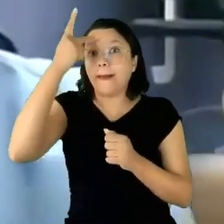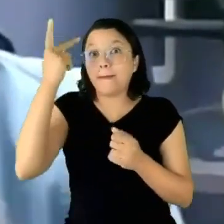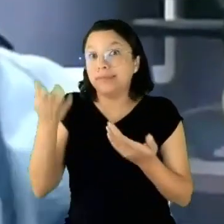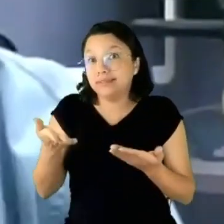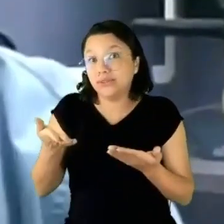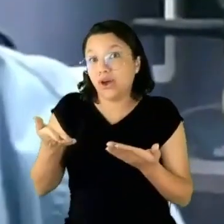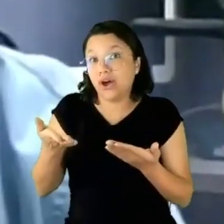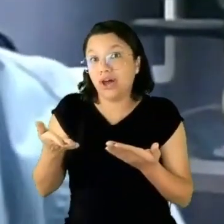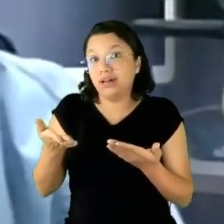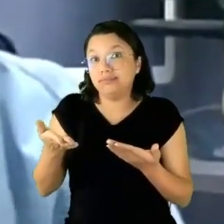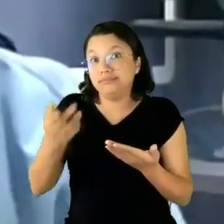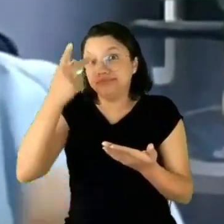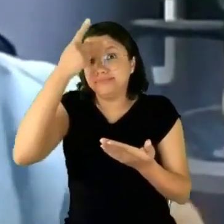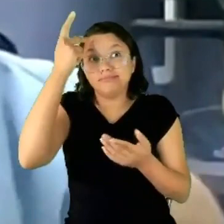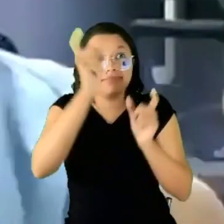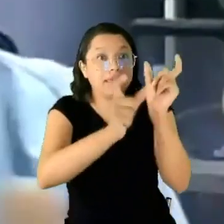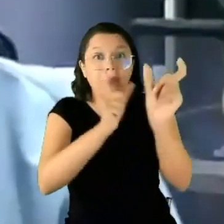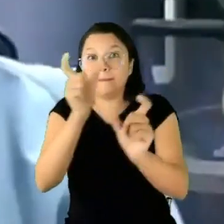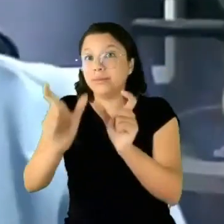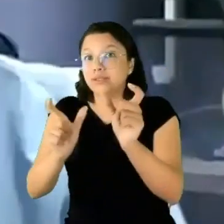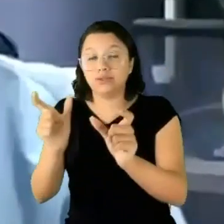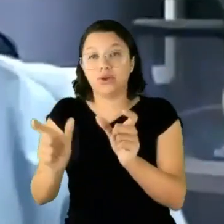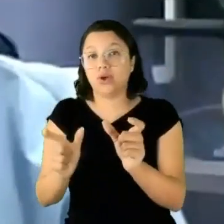pessoas são,